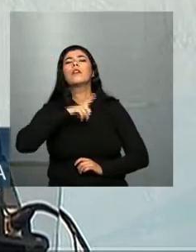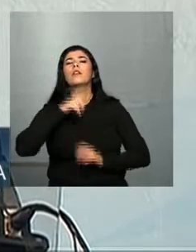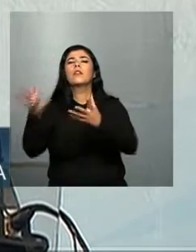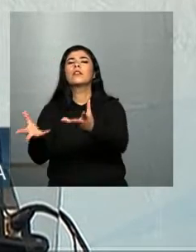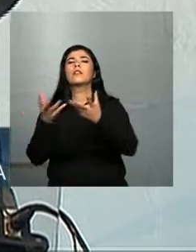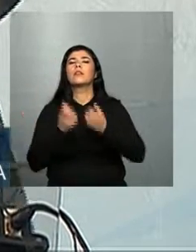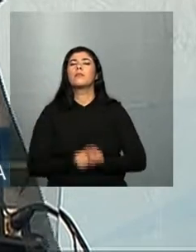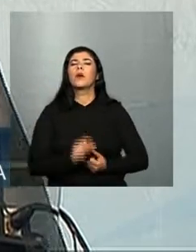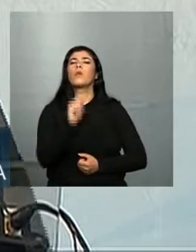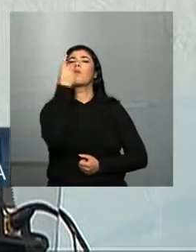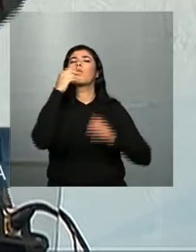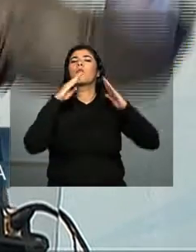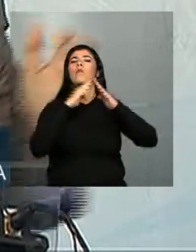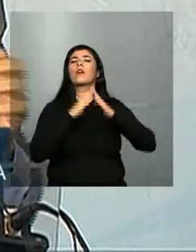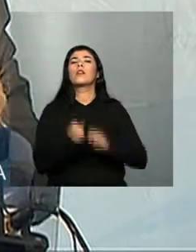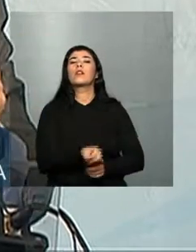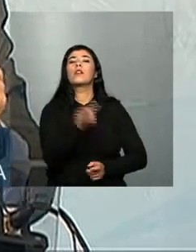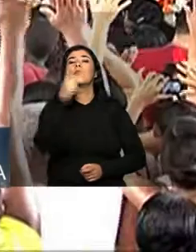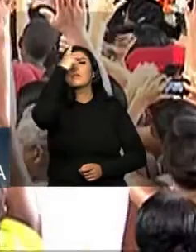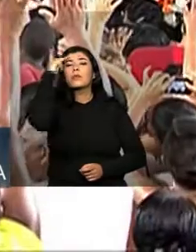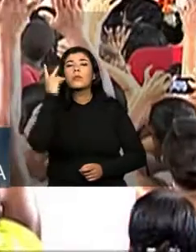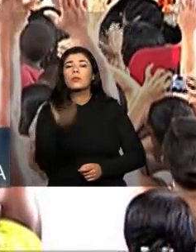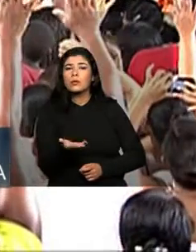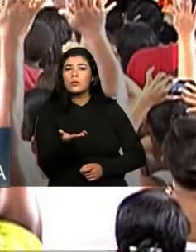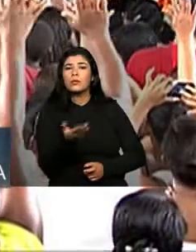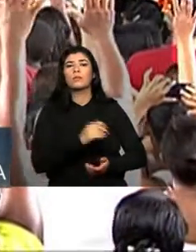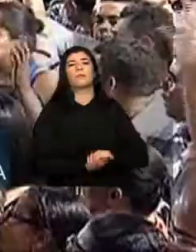das 920 casas? Levanta a mão aí.